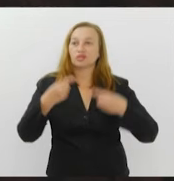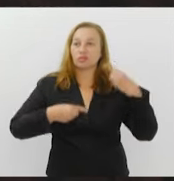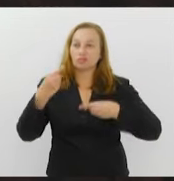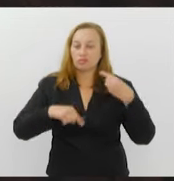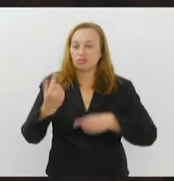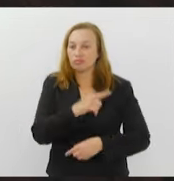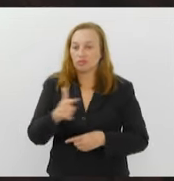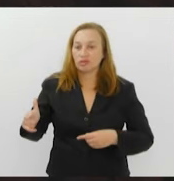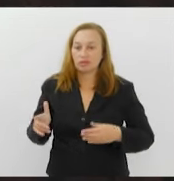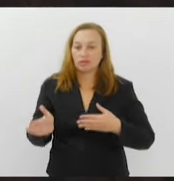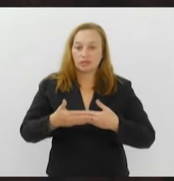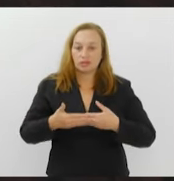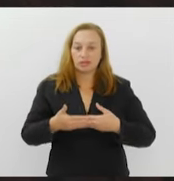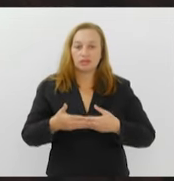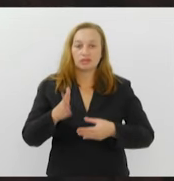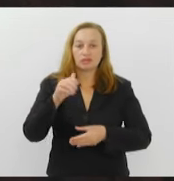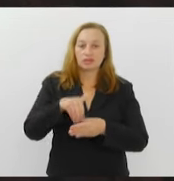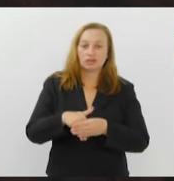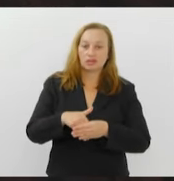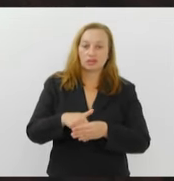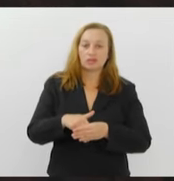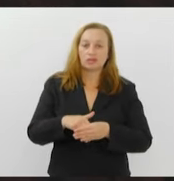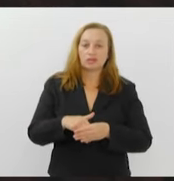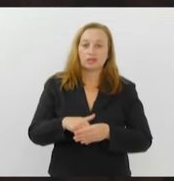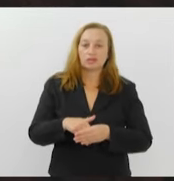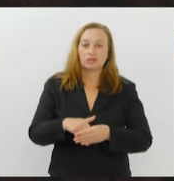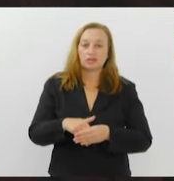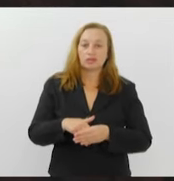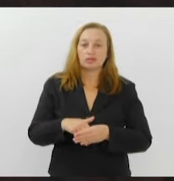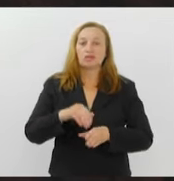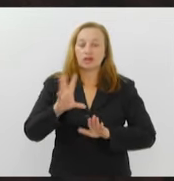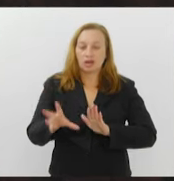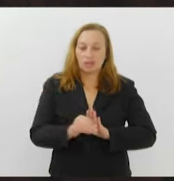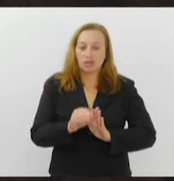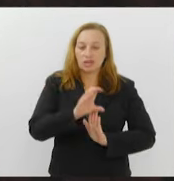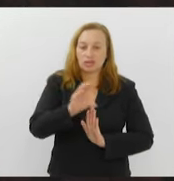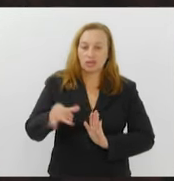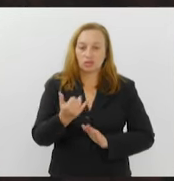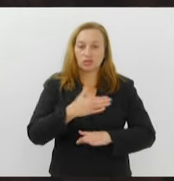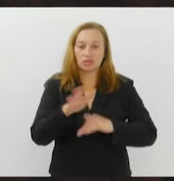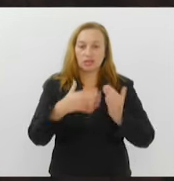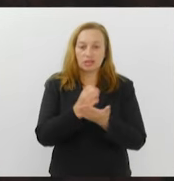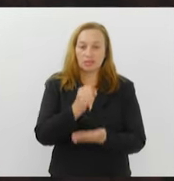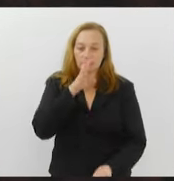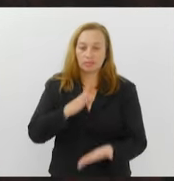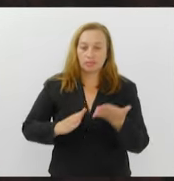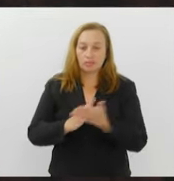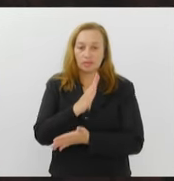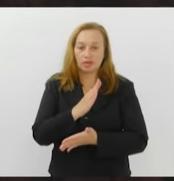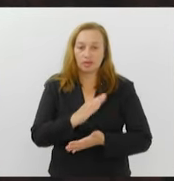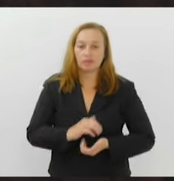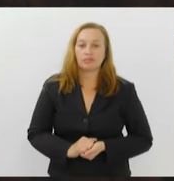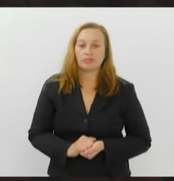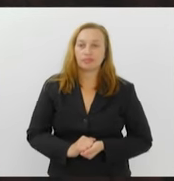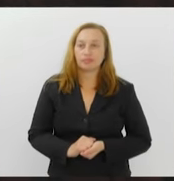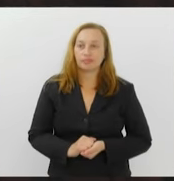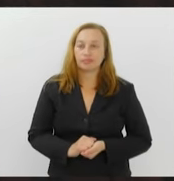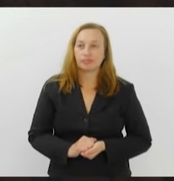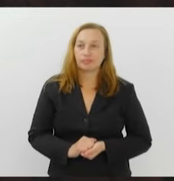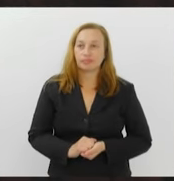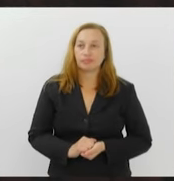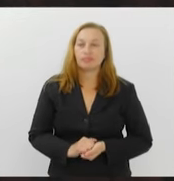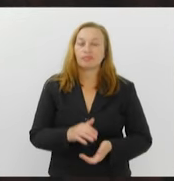havendo quem queira discutir, encerrada a discussão. Em votação, a emenda da CCJ. Os senhores que aprovam, permaneçam como estão.